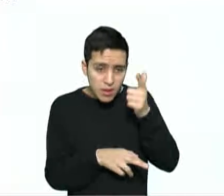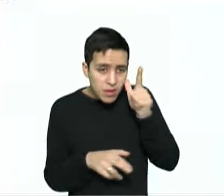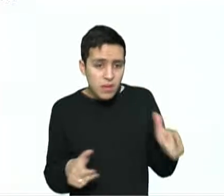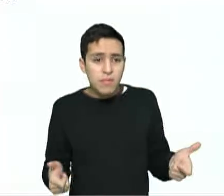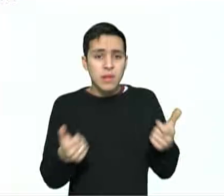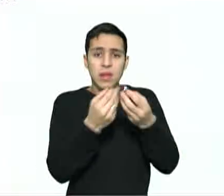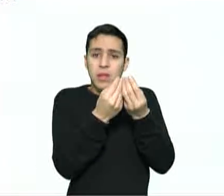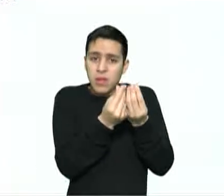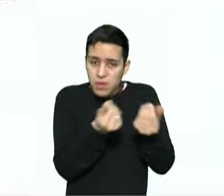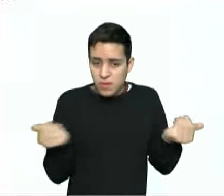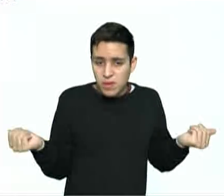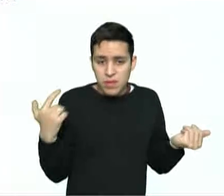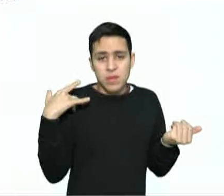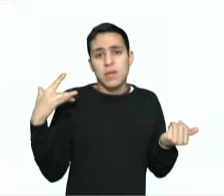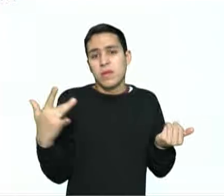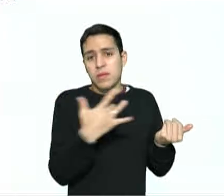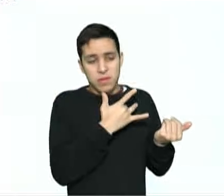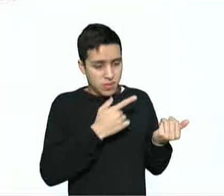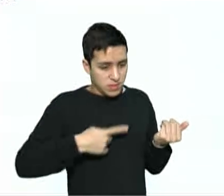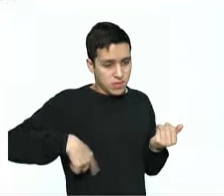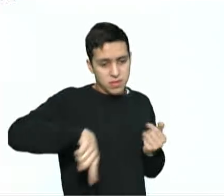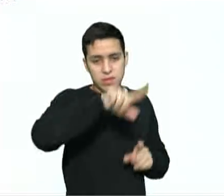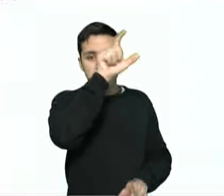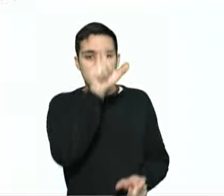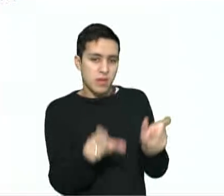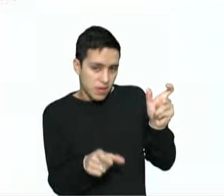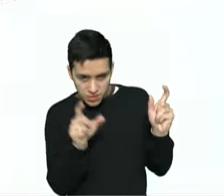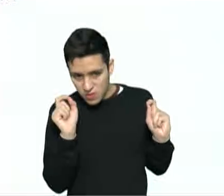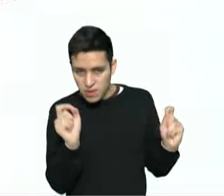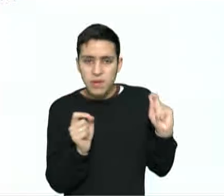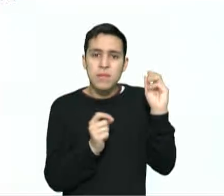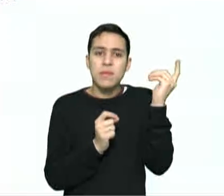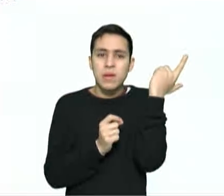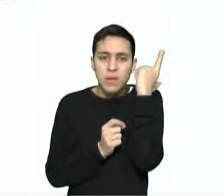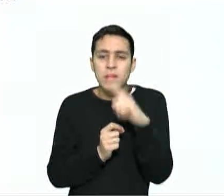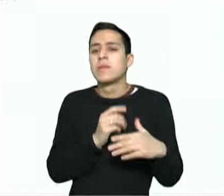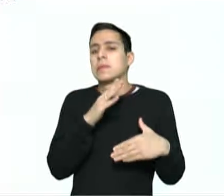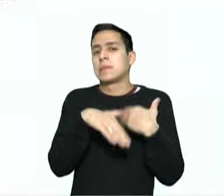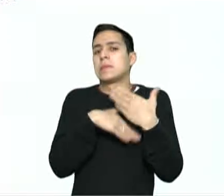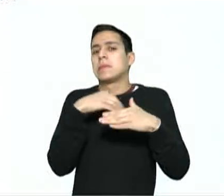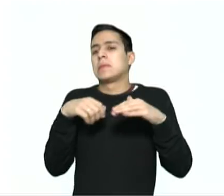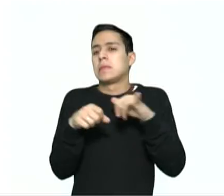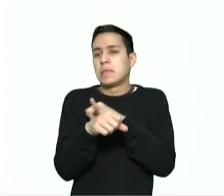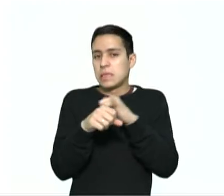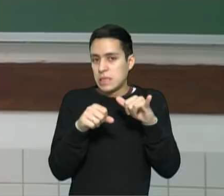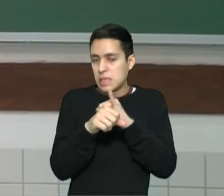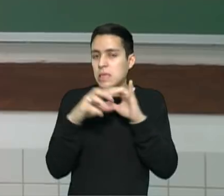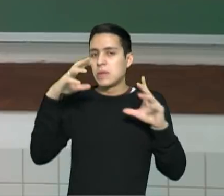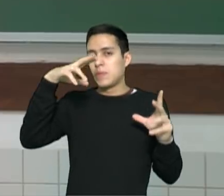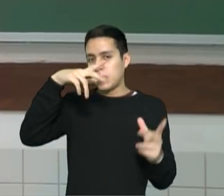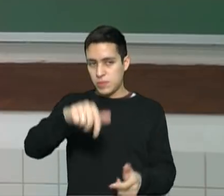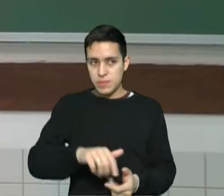da qualidade de saúde dessas pessoas para buscar então os recursos internacionais.